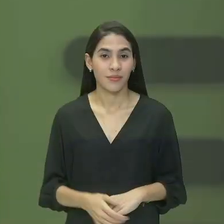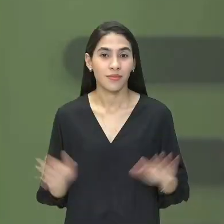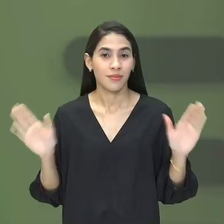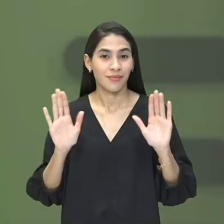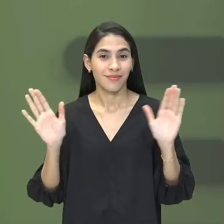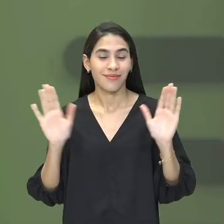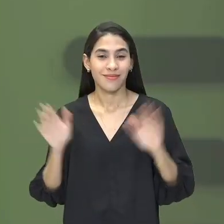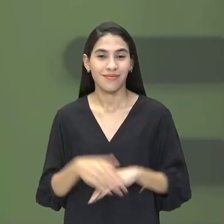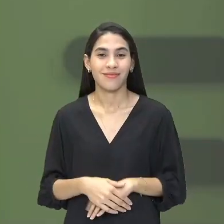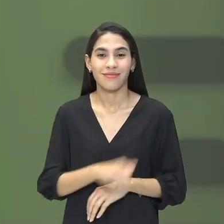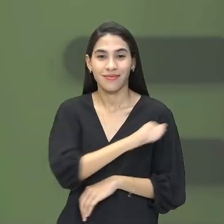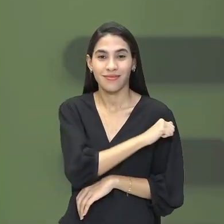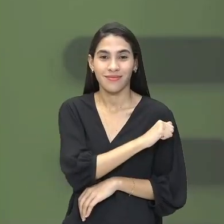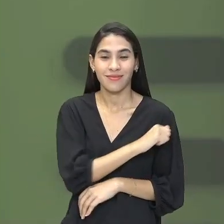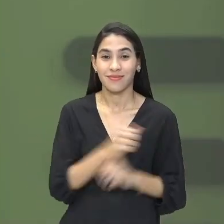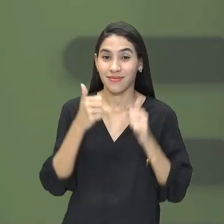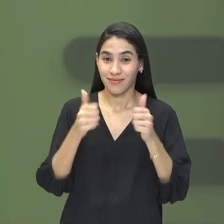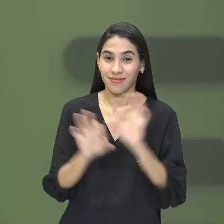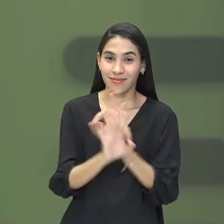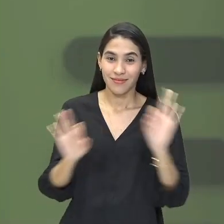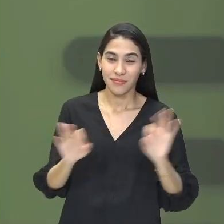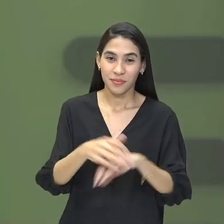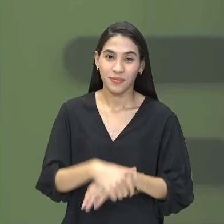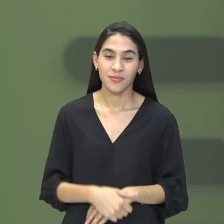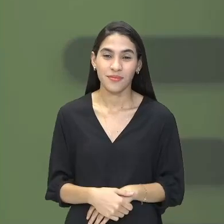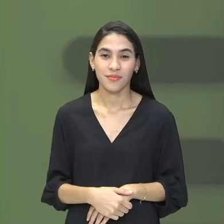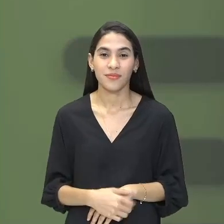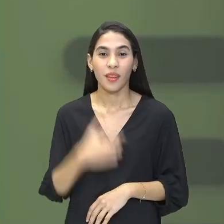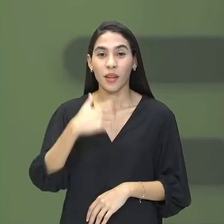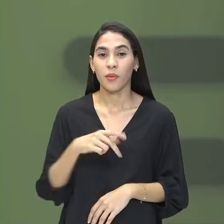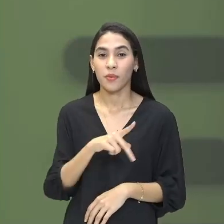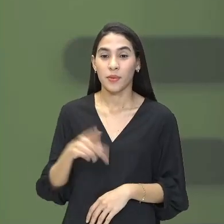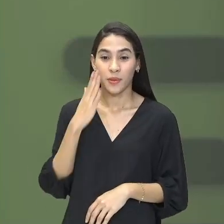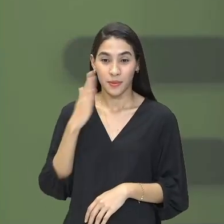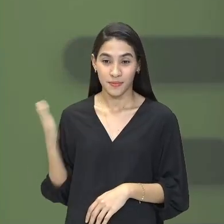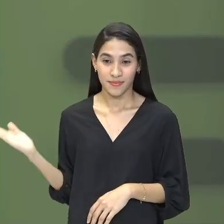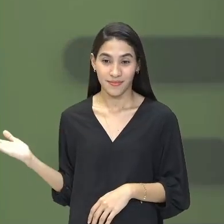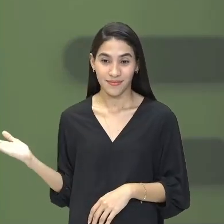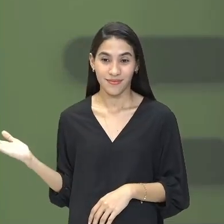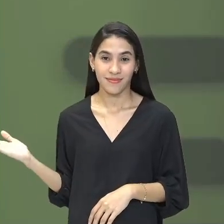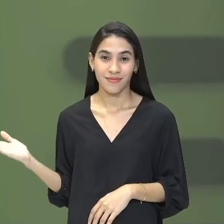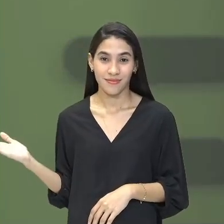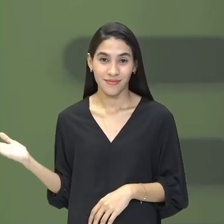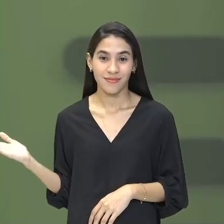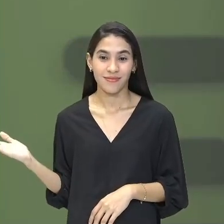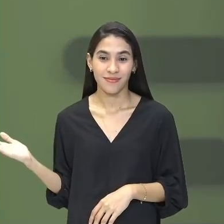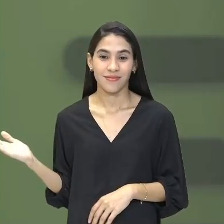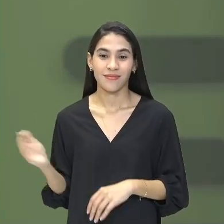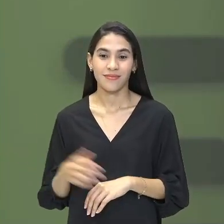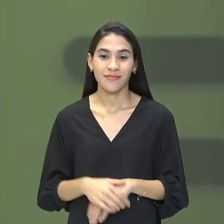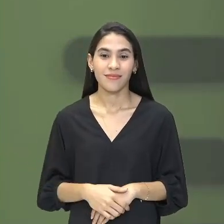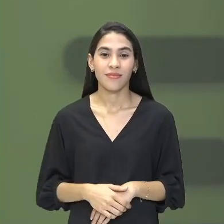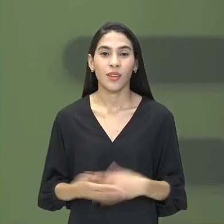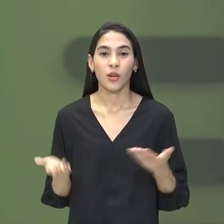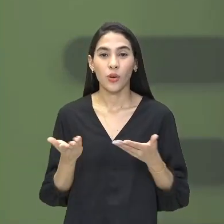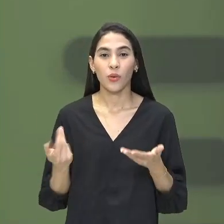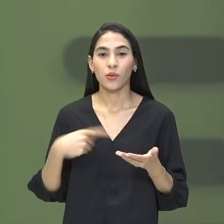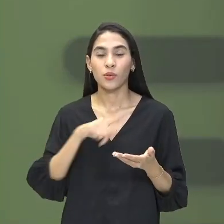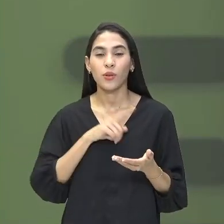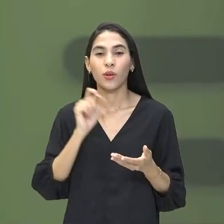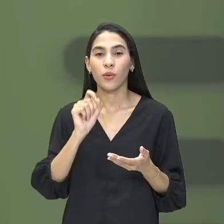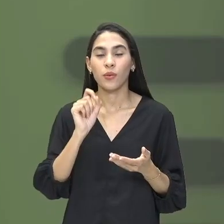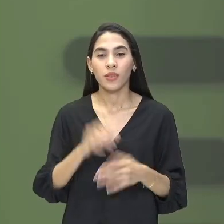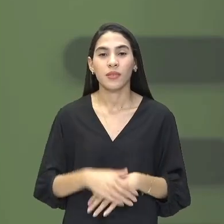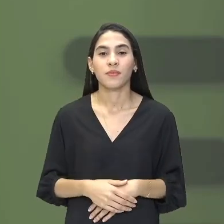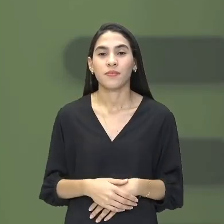Olá, estudantes, tudo bem com vocês? Eu sou a professora Darlinda Monteiro e agora nós